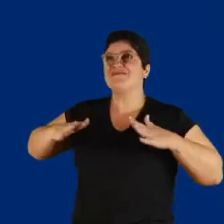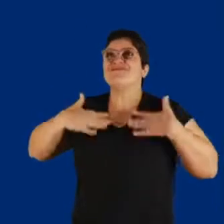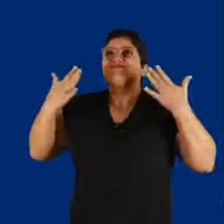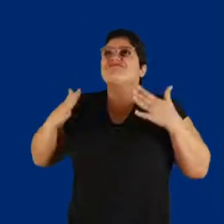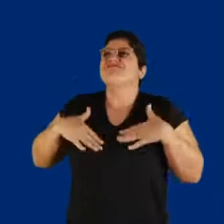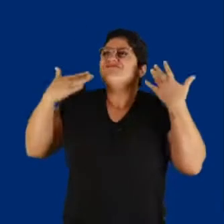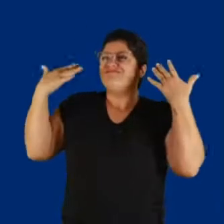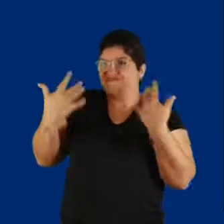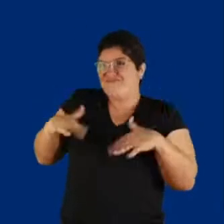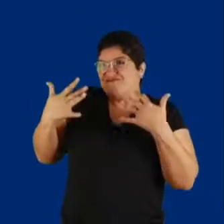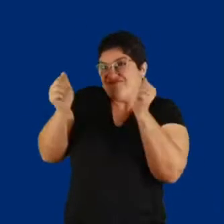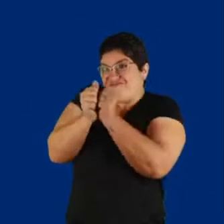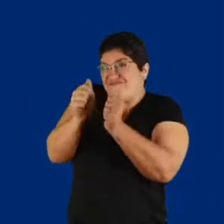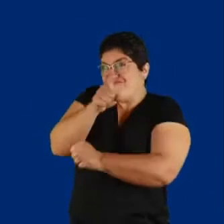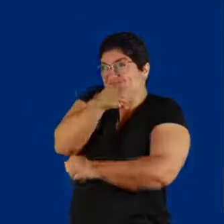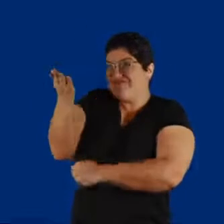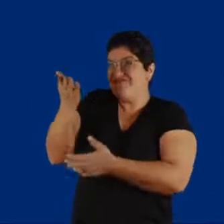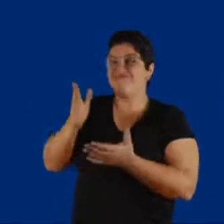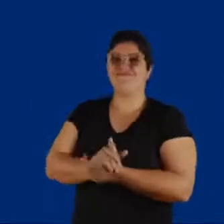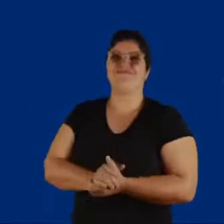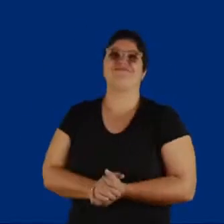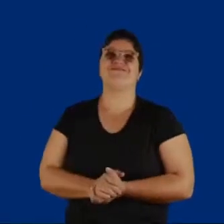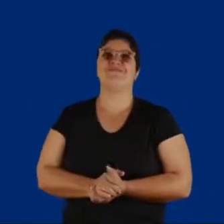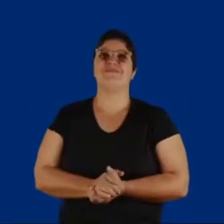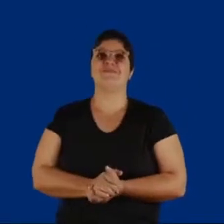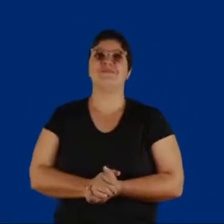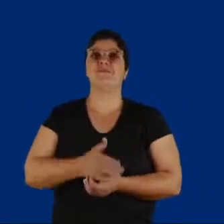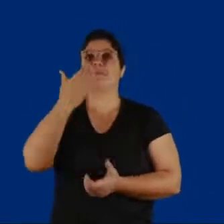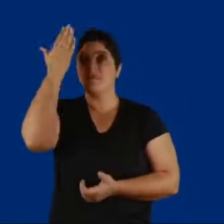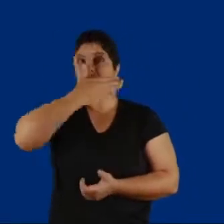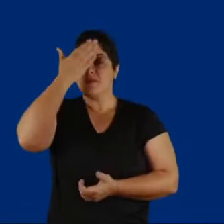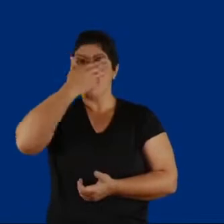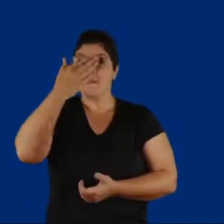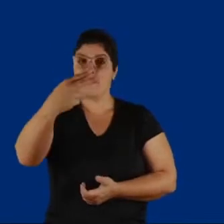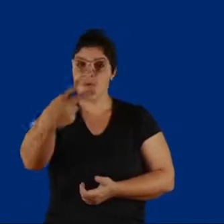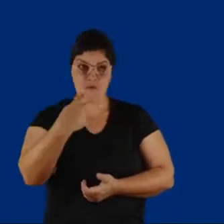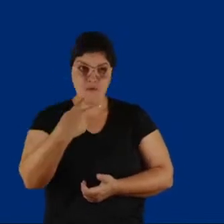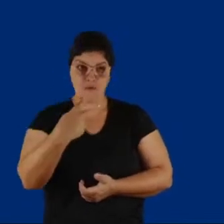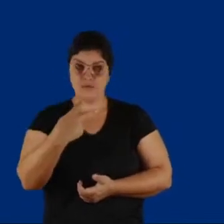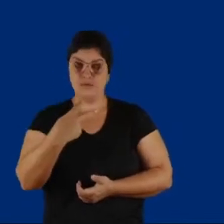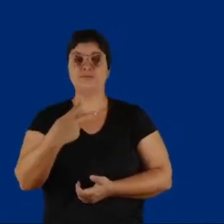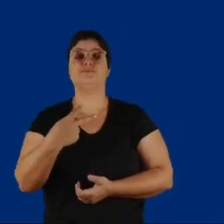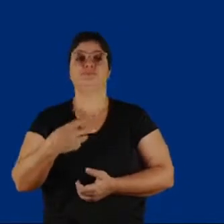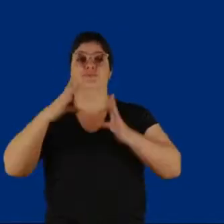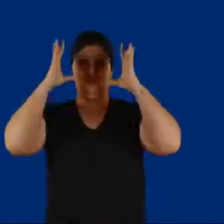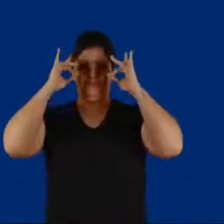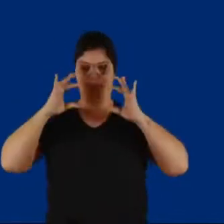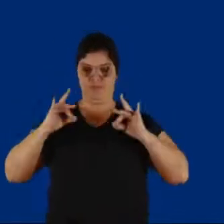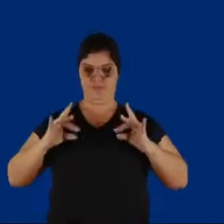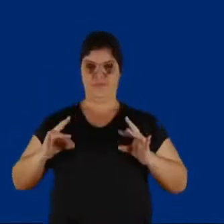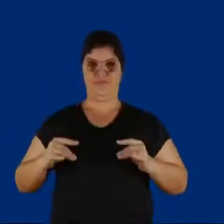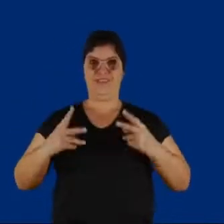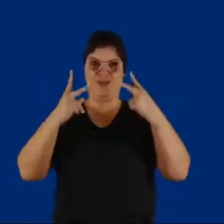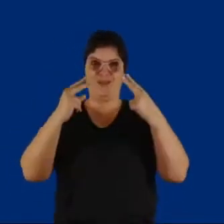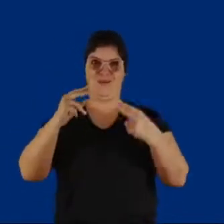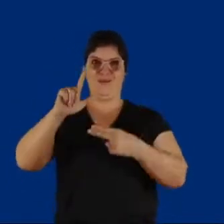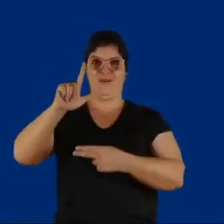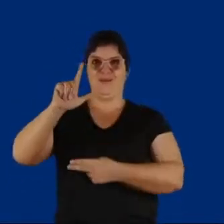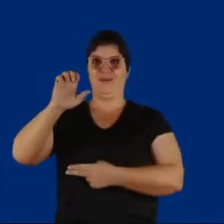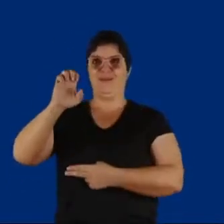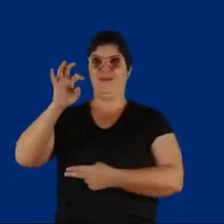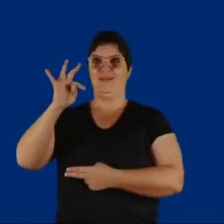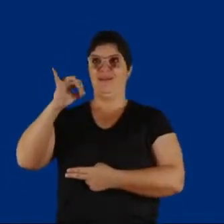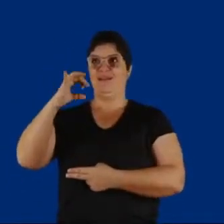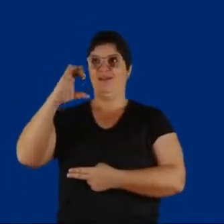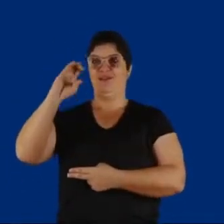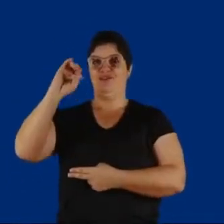com vocês. E para aqueles que não podem me ver, eu vou me descrever. Como a Letícia se descreveu, eu sou